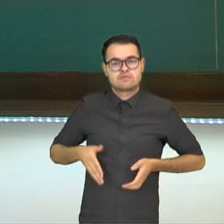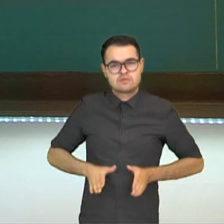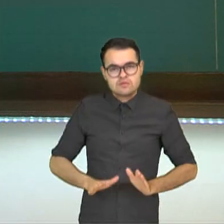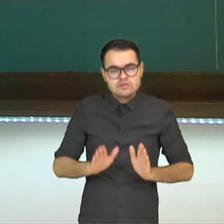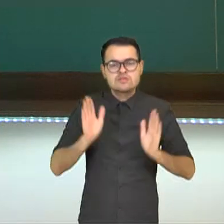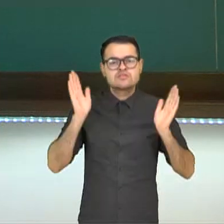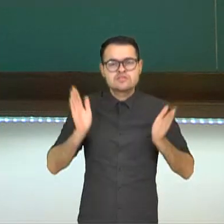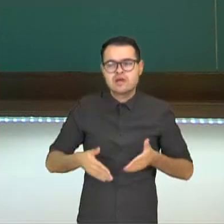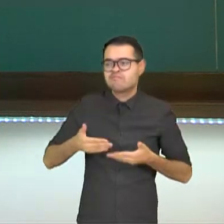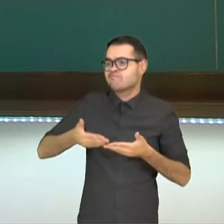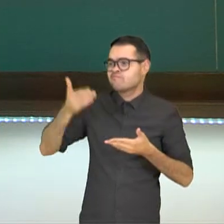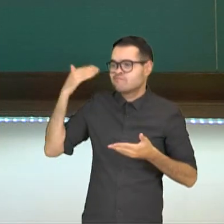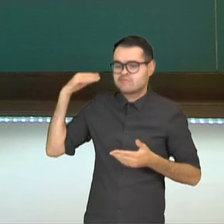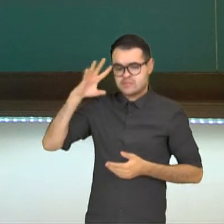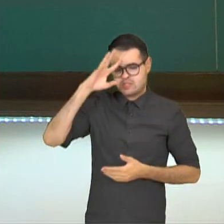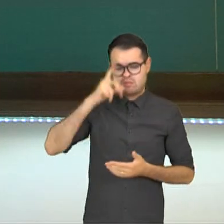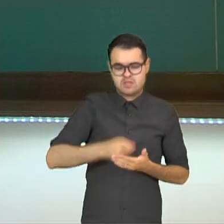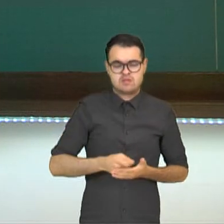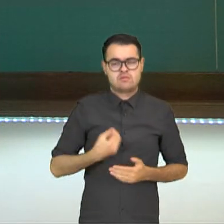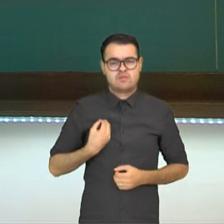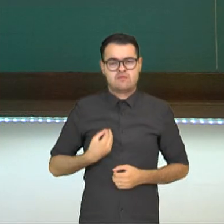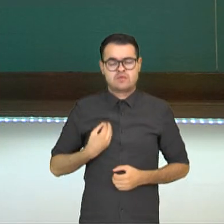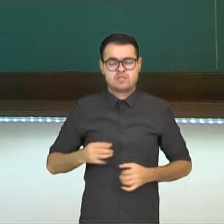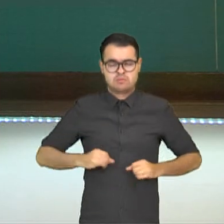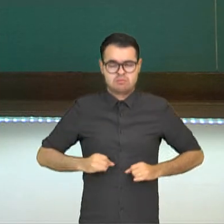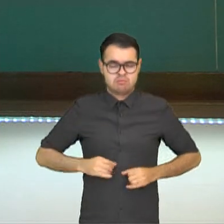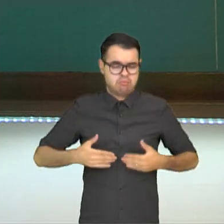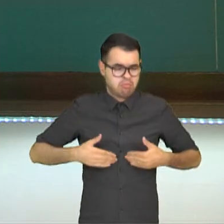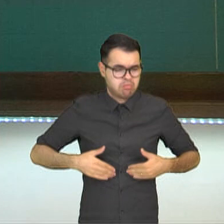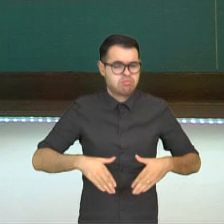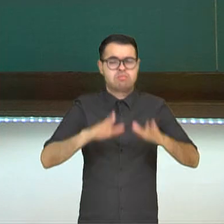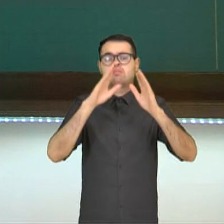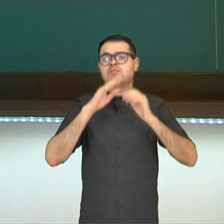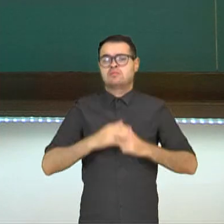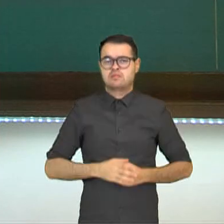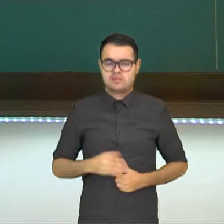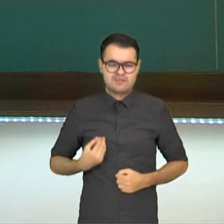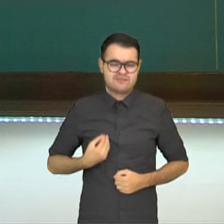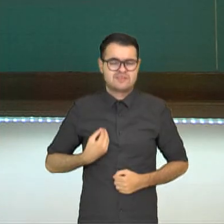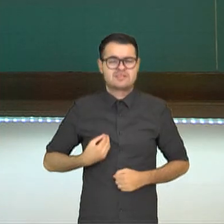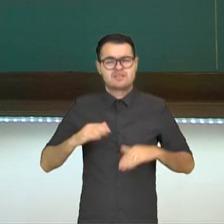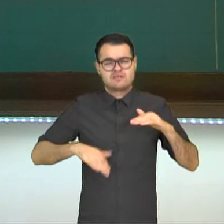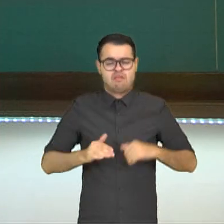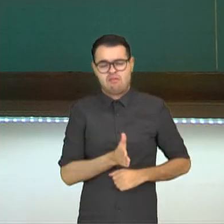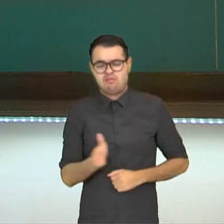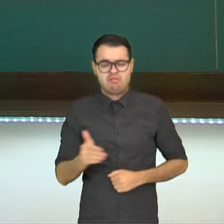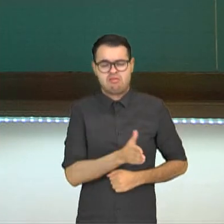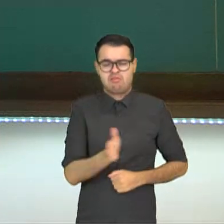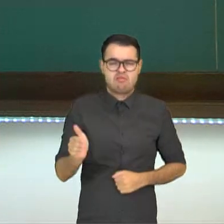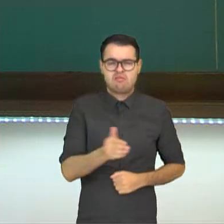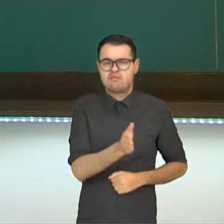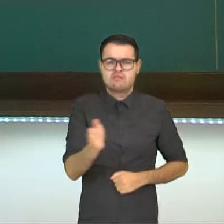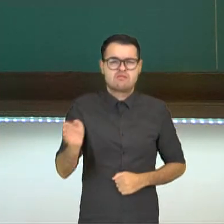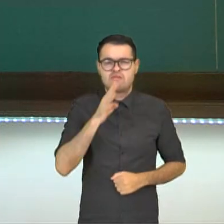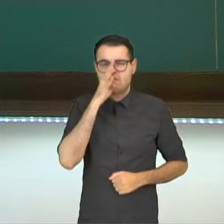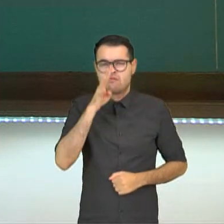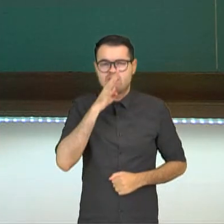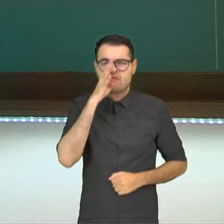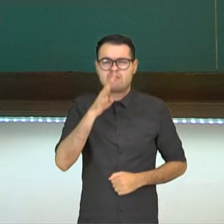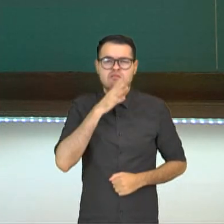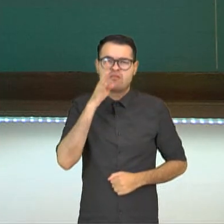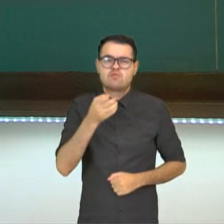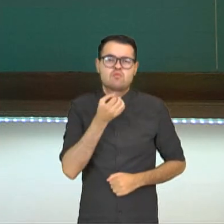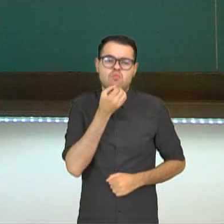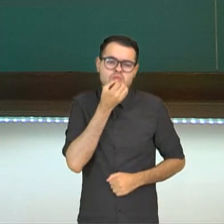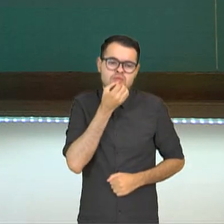estava predestinado a ter uma vida sofrida, a ter uma vida um pouco torta, a ter uma vida que não era